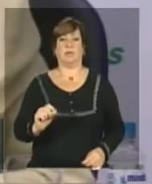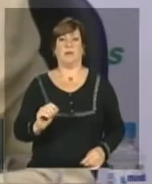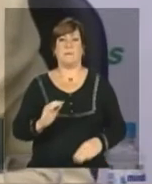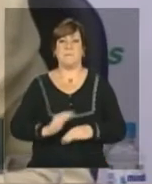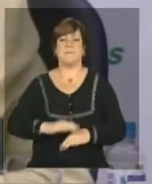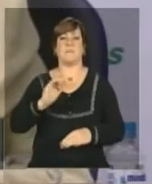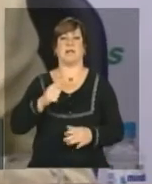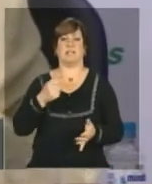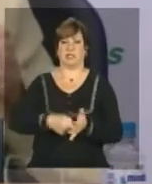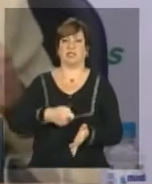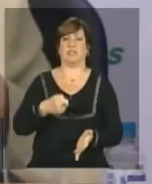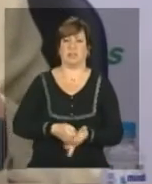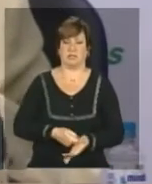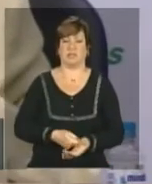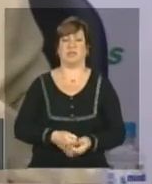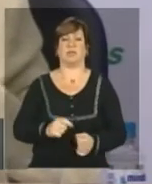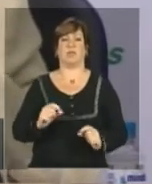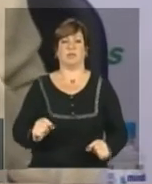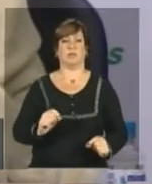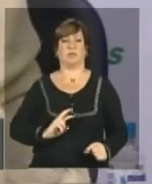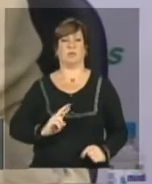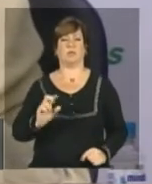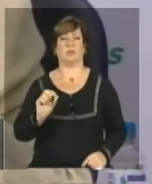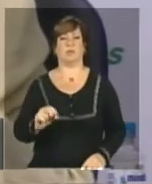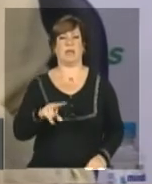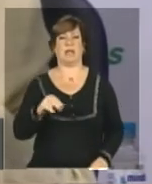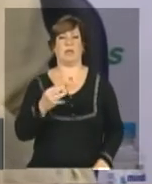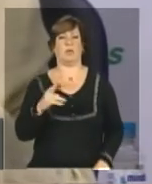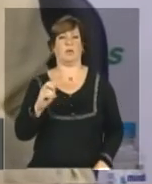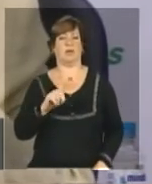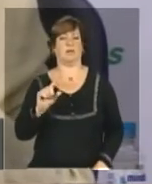mais exigentes, que são consequências de natureza